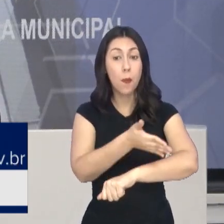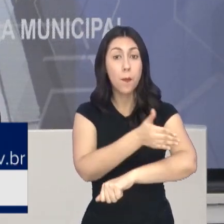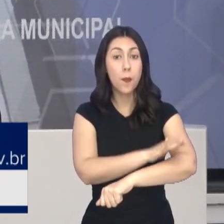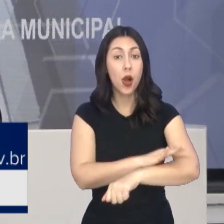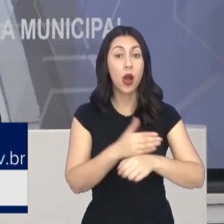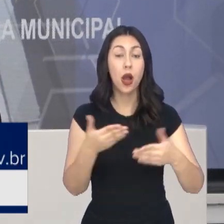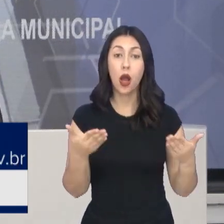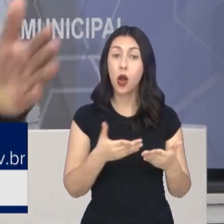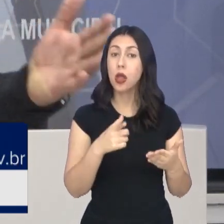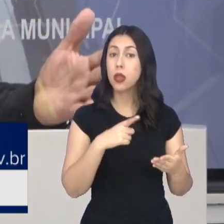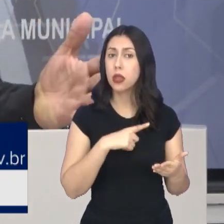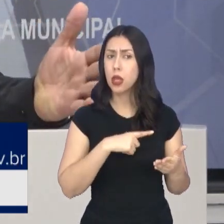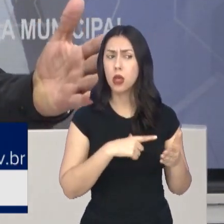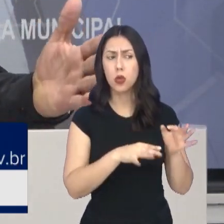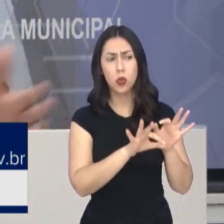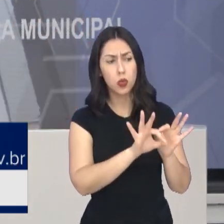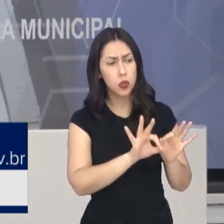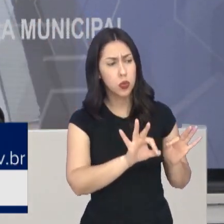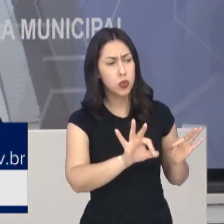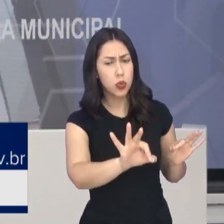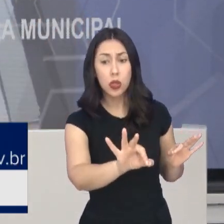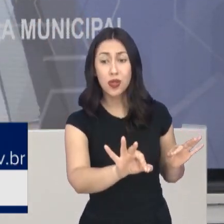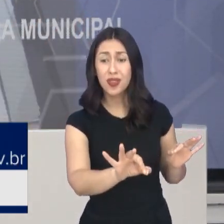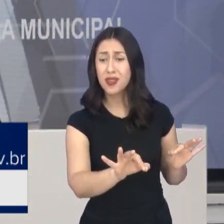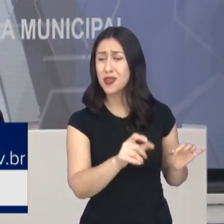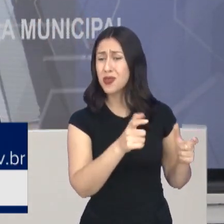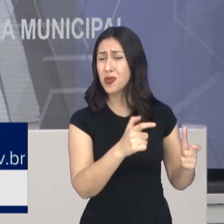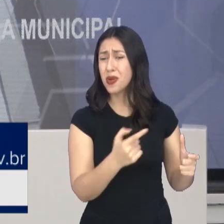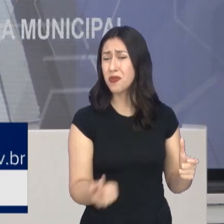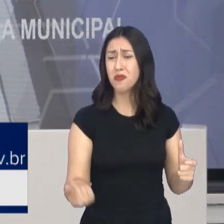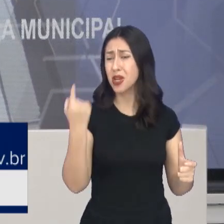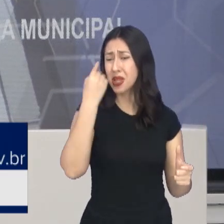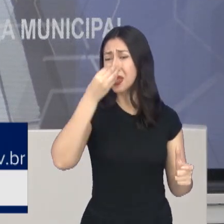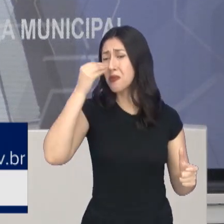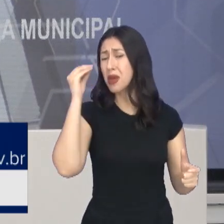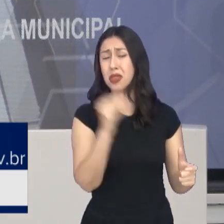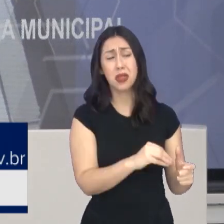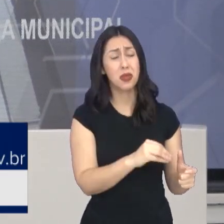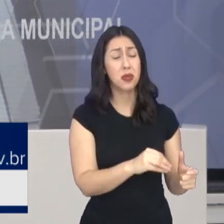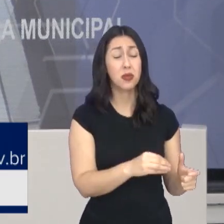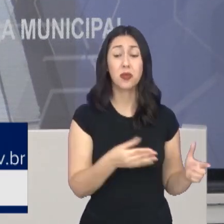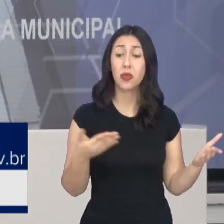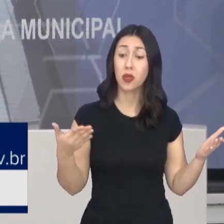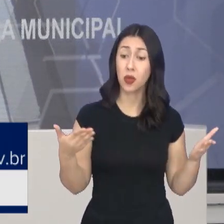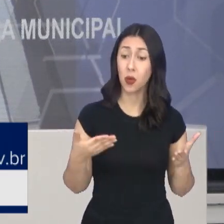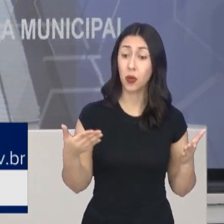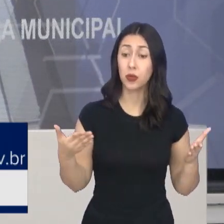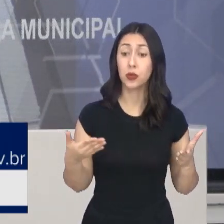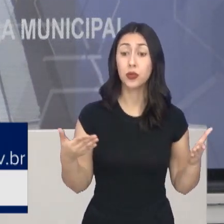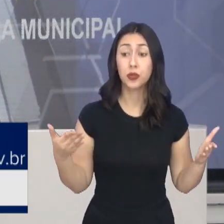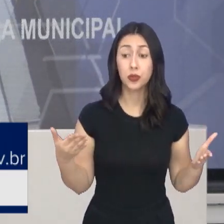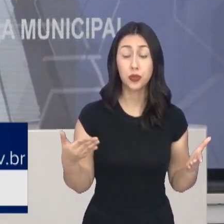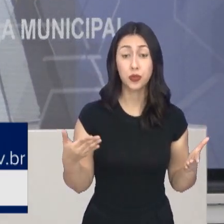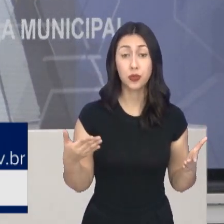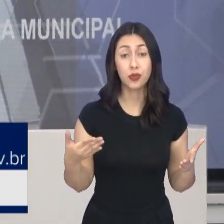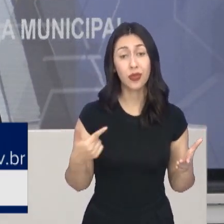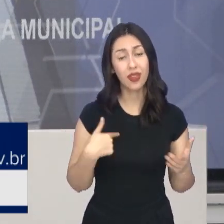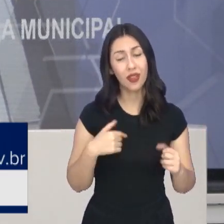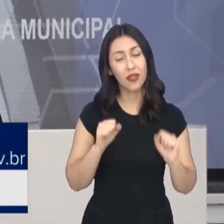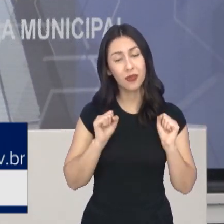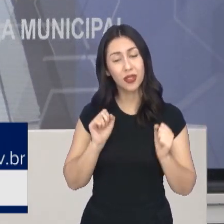a fresa em lugares esquecidos, abandonados. E hoje, poder vir aqui e